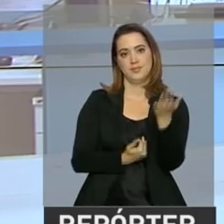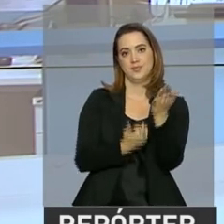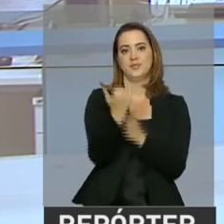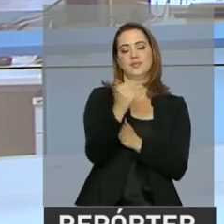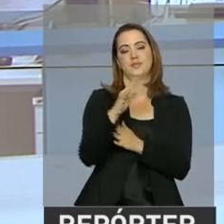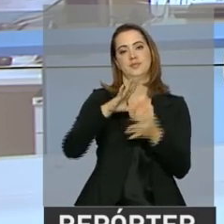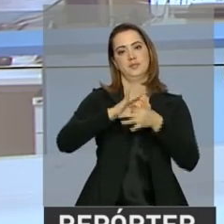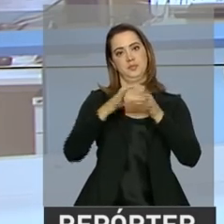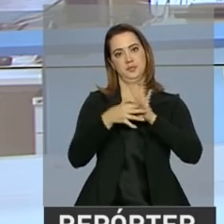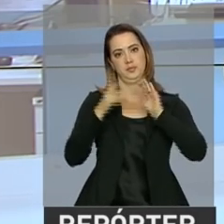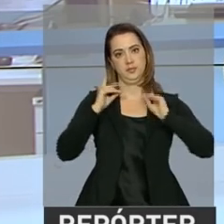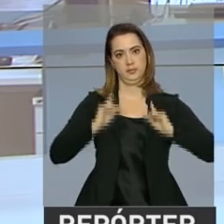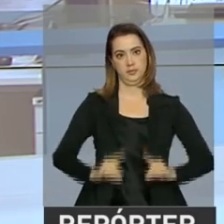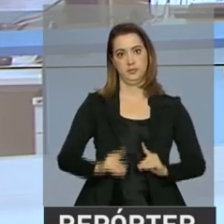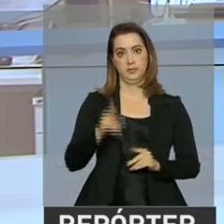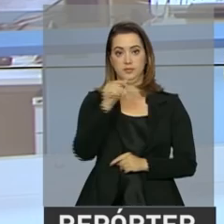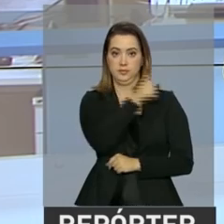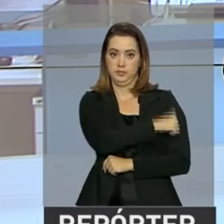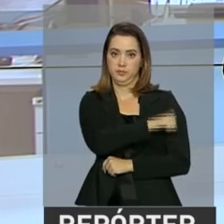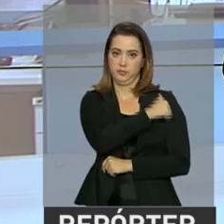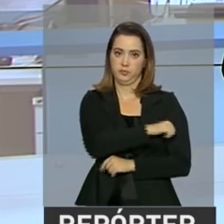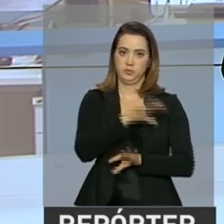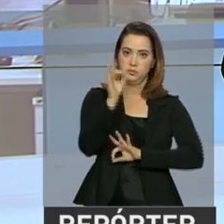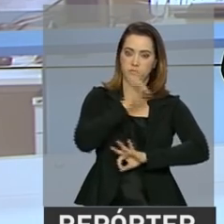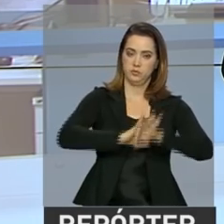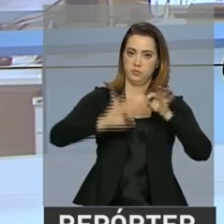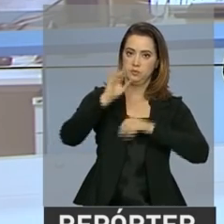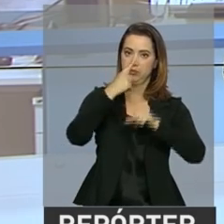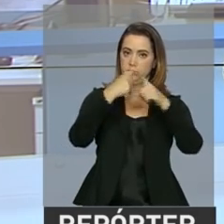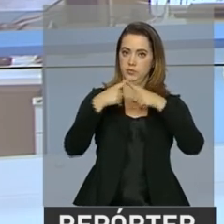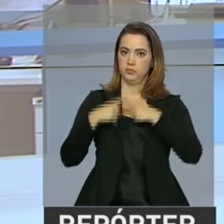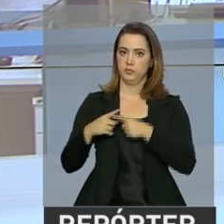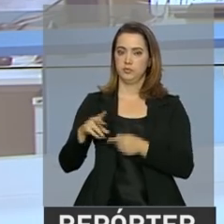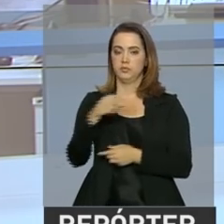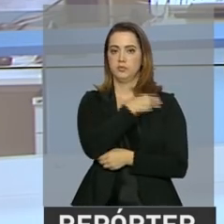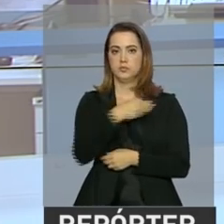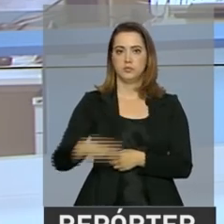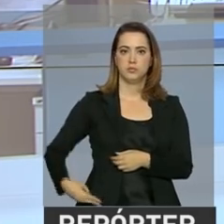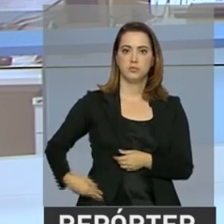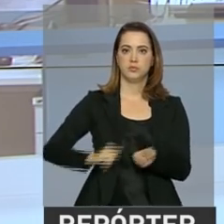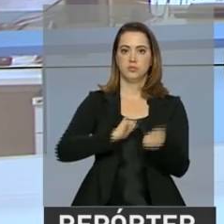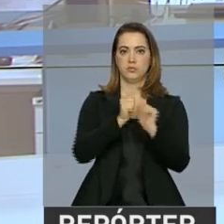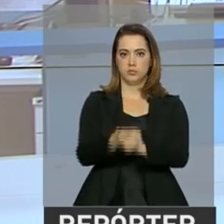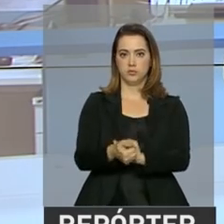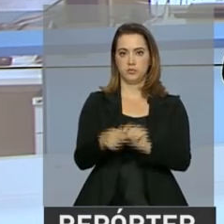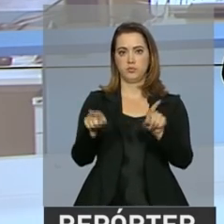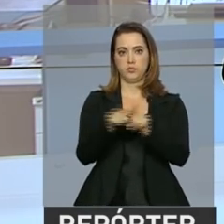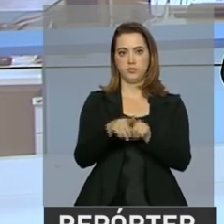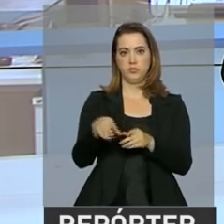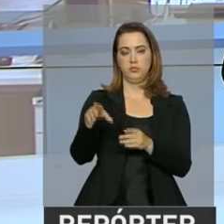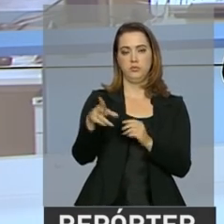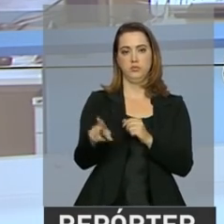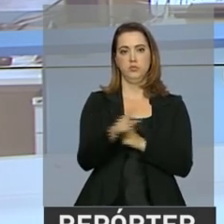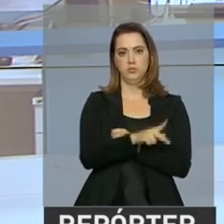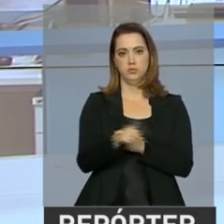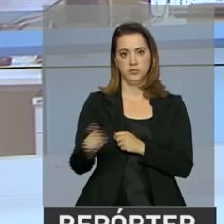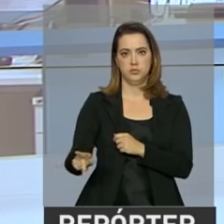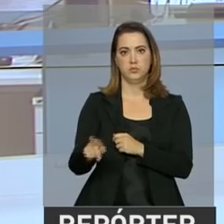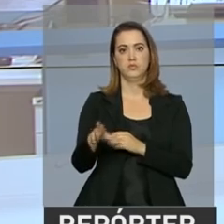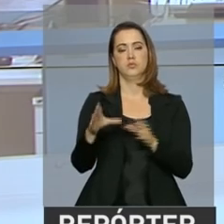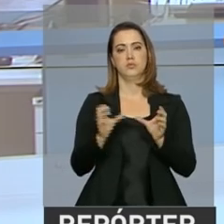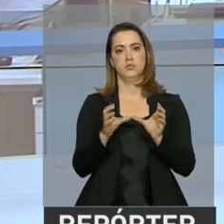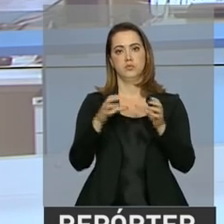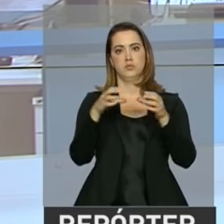do Rio de Janeiro. Na preparação para os Jogos, o ministro do Esporte, Leonardo Pisciani, e o presidente do Comitê Paralímpico Brasileiro, Andrew